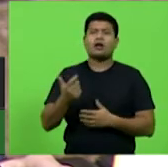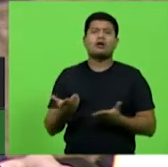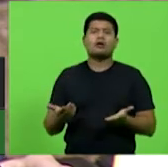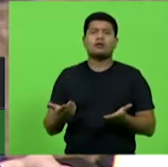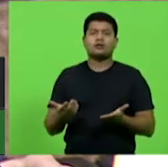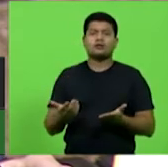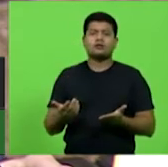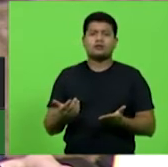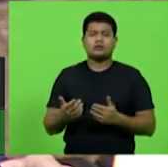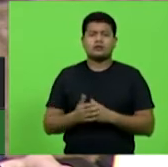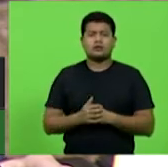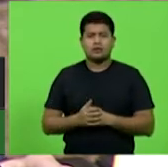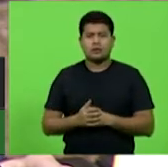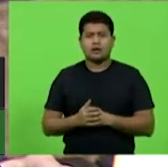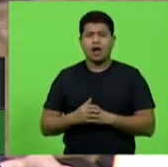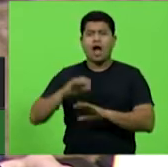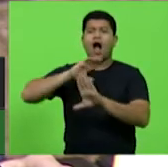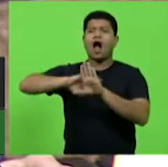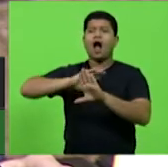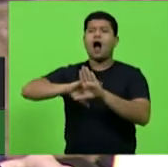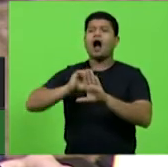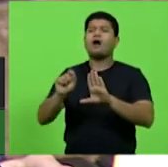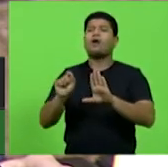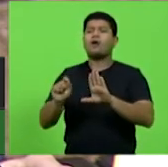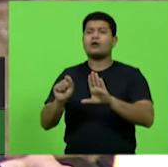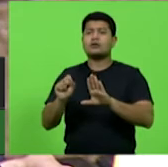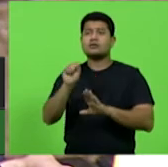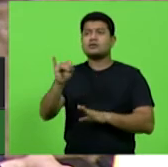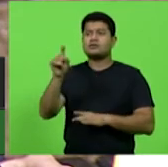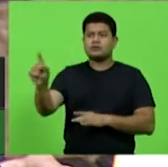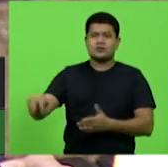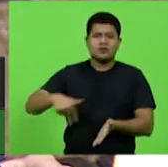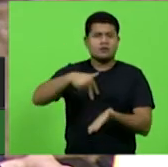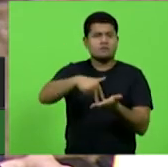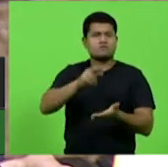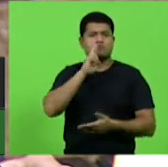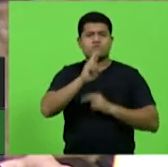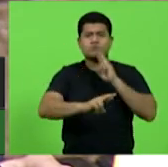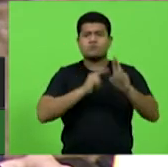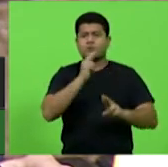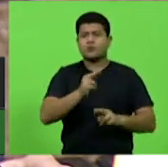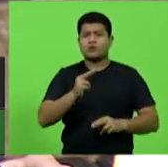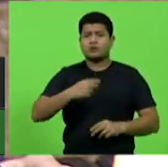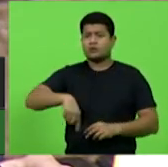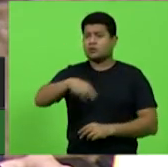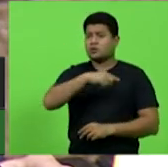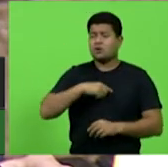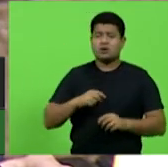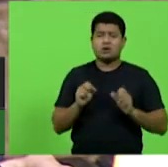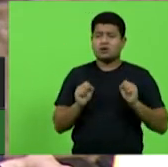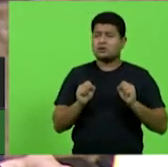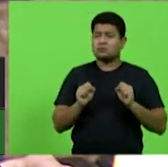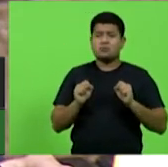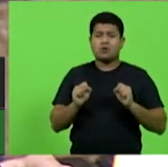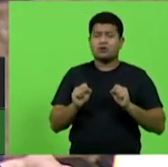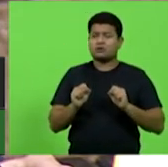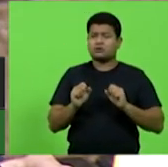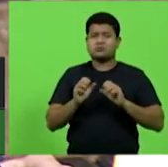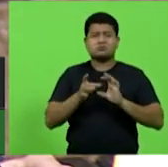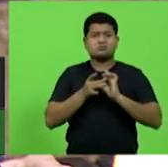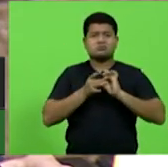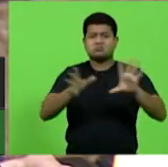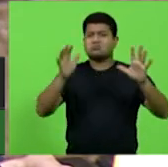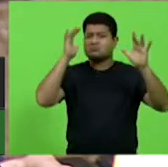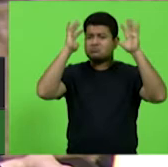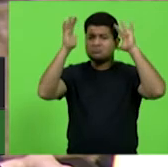por trás disso tudo? Se o senhor não responde, não vem a público, nós podemos supor o que for. O seu silêncio